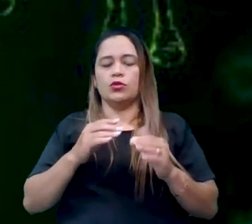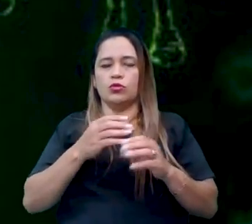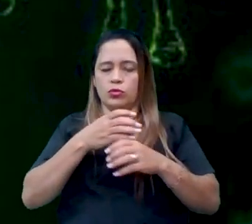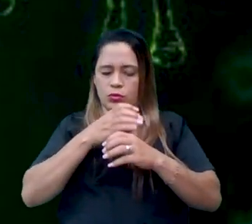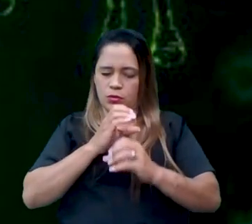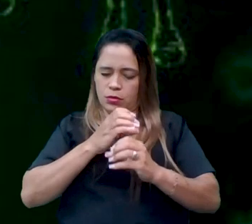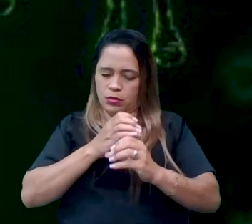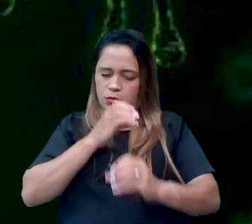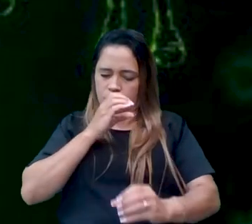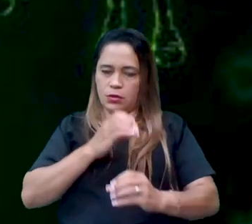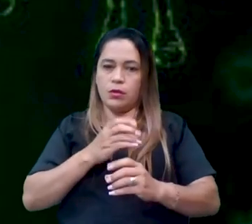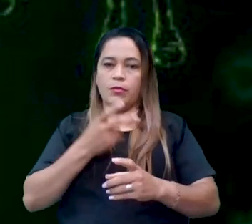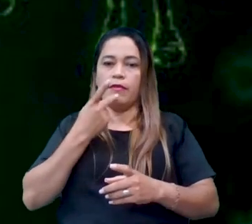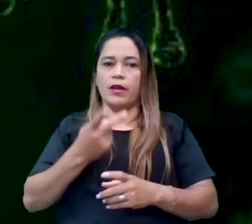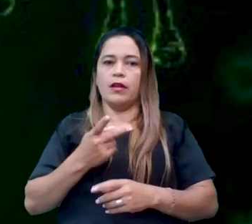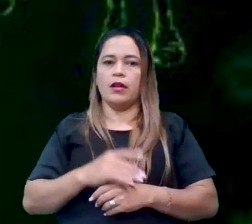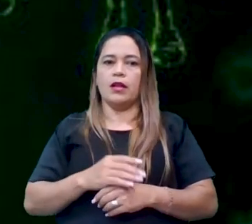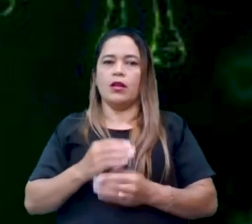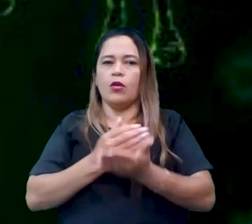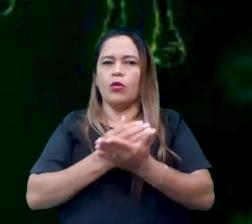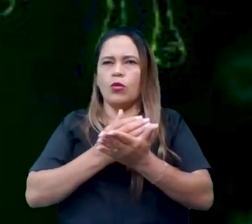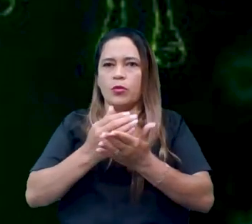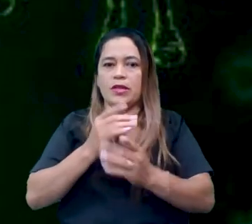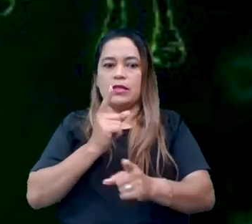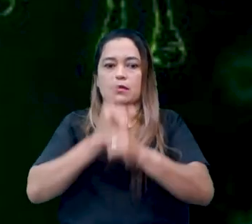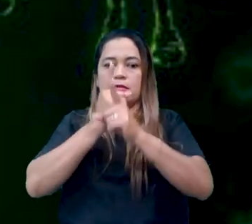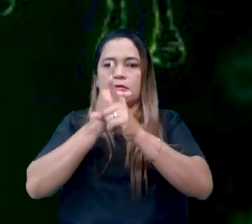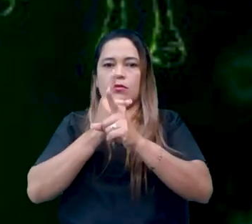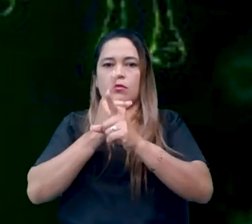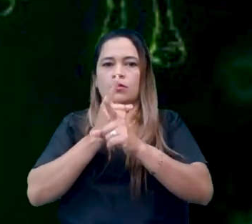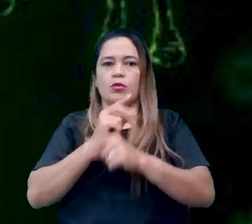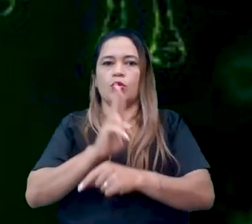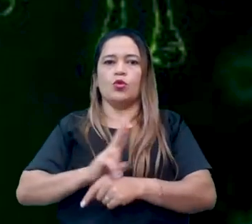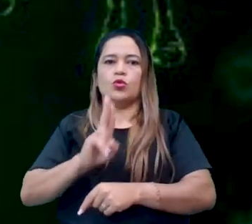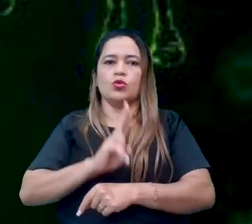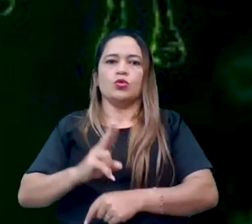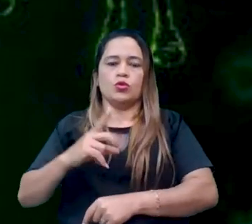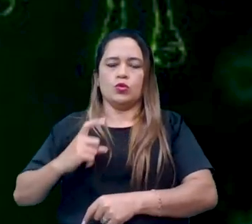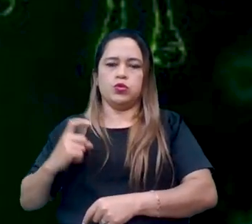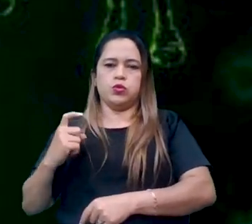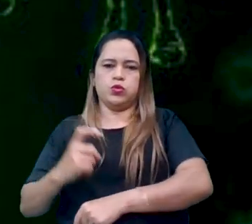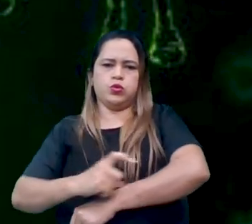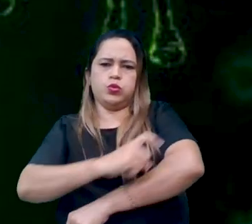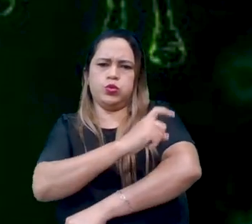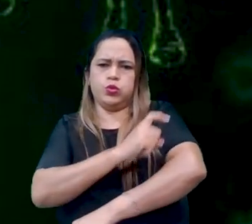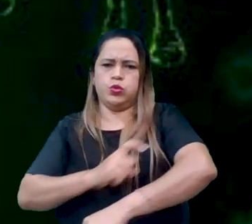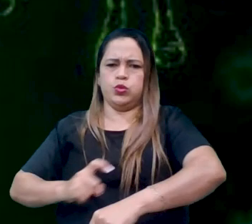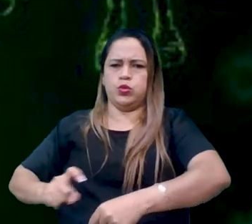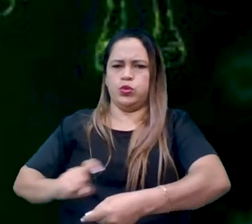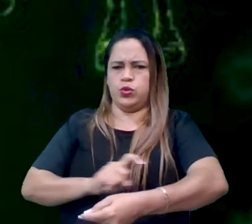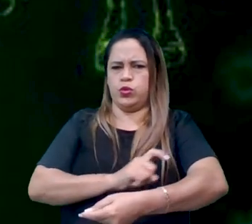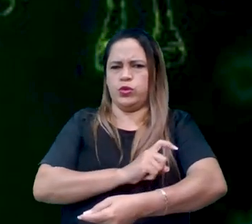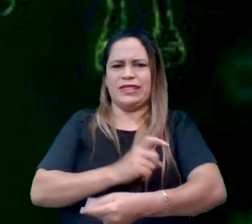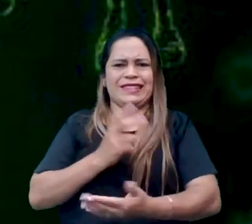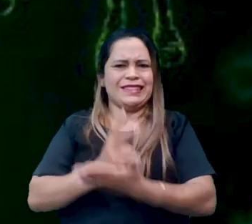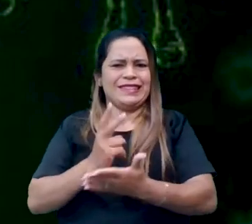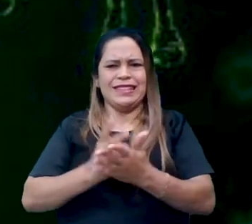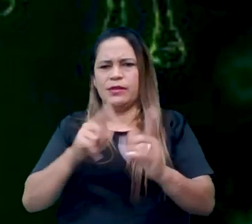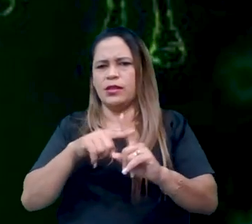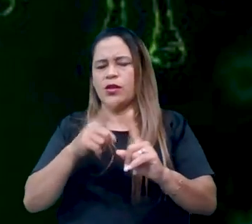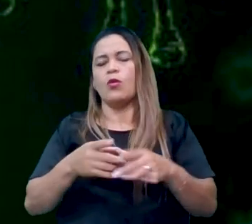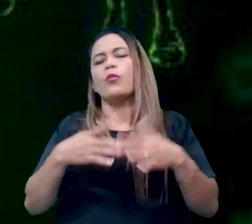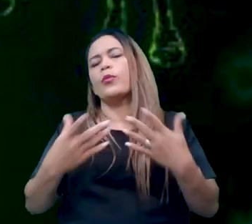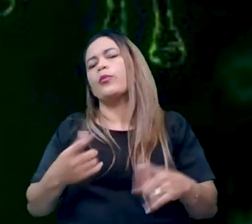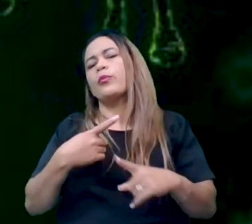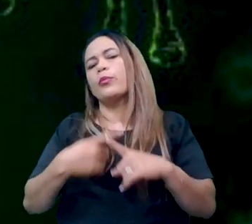o médico receite para ela, logo quando ela descobre a gravidez, o uso de repelente, durante toda a gestação. Qual é o sentido de se usar